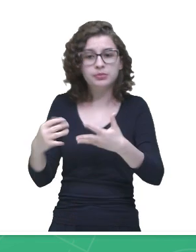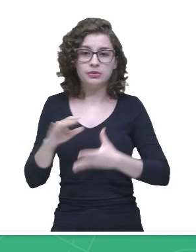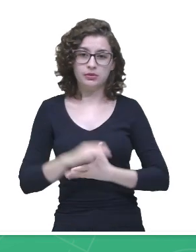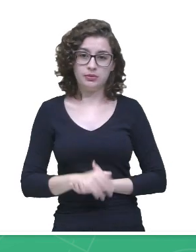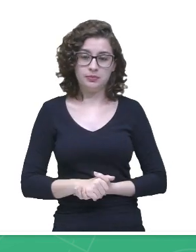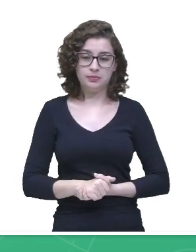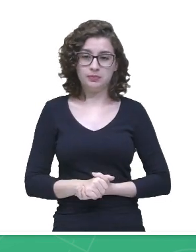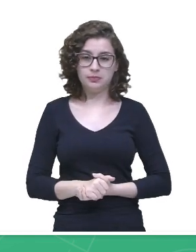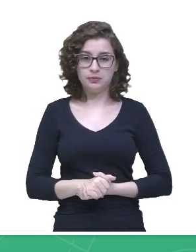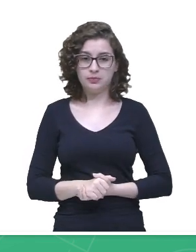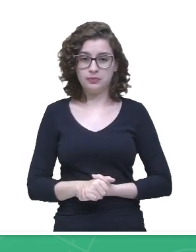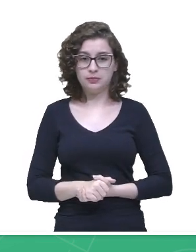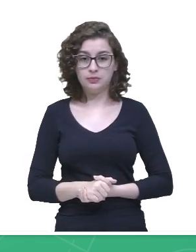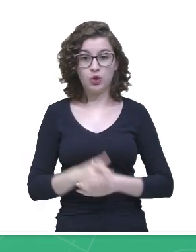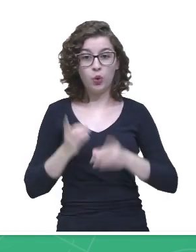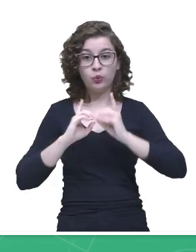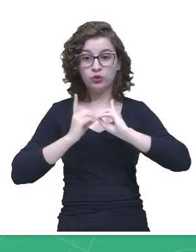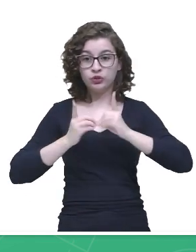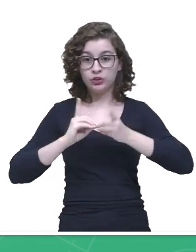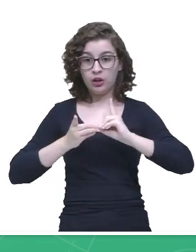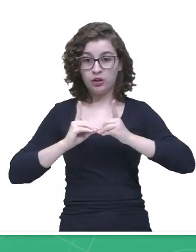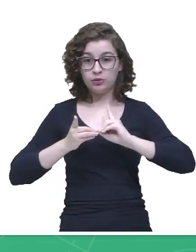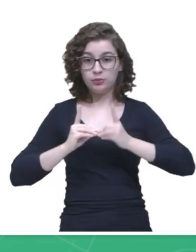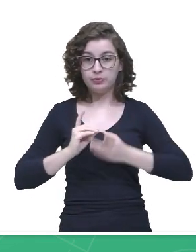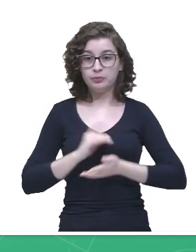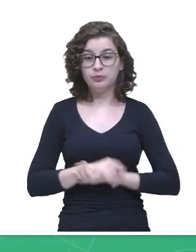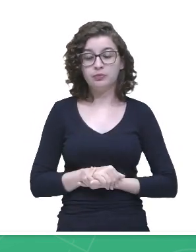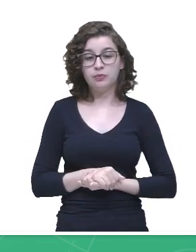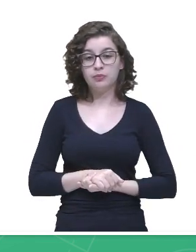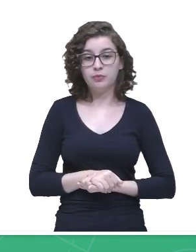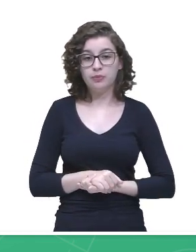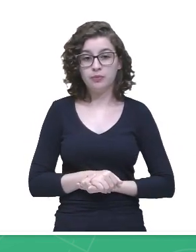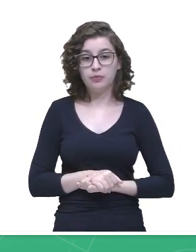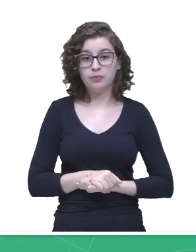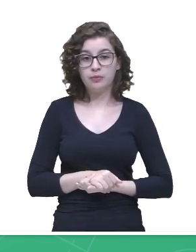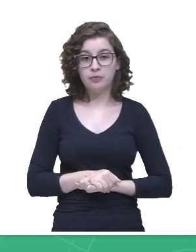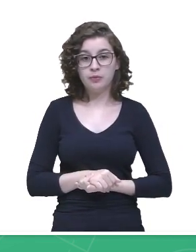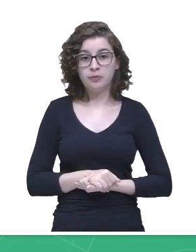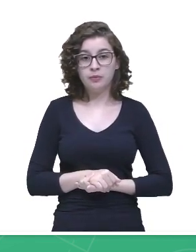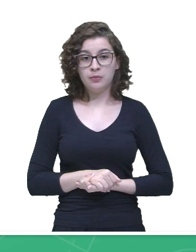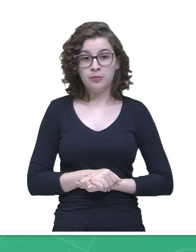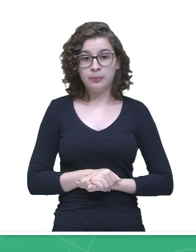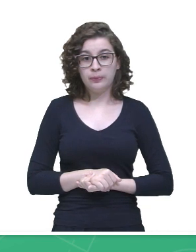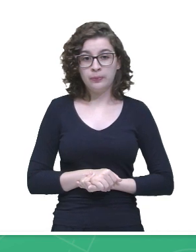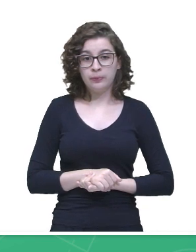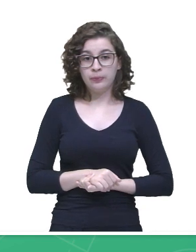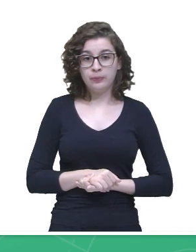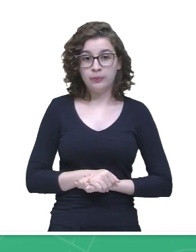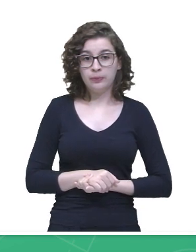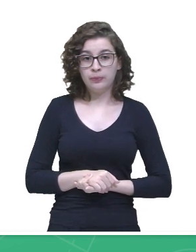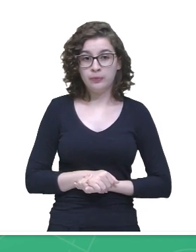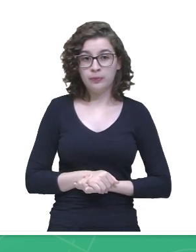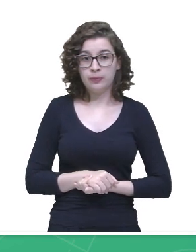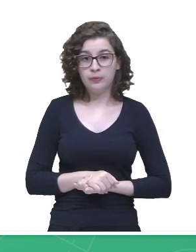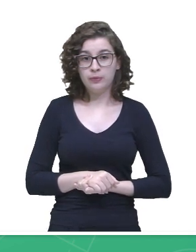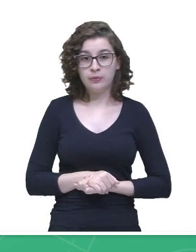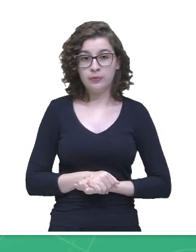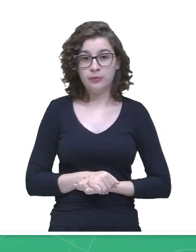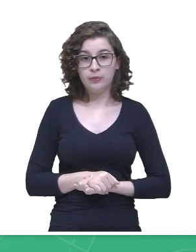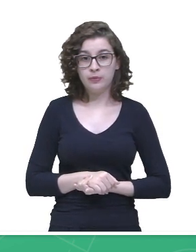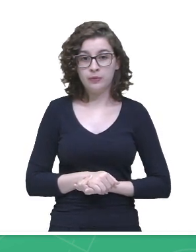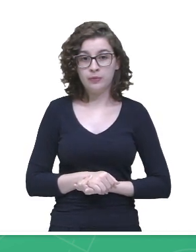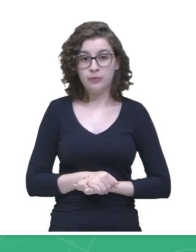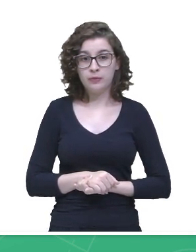do diálogo, ok? Então, pretérito perfeito composto, ele tem relação com